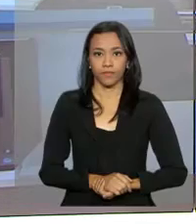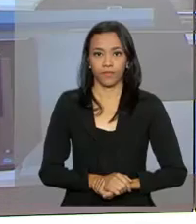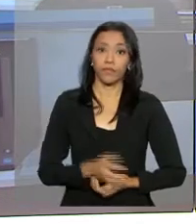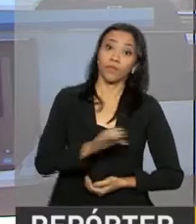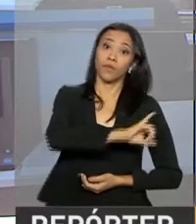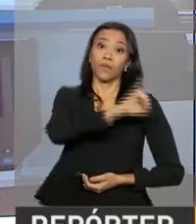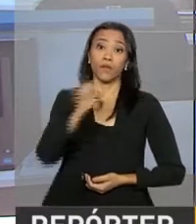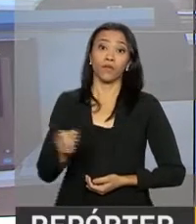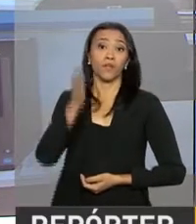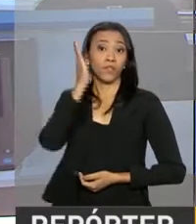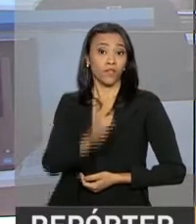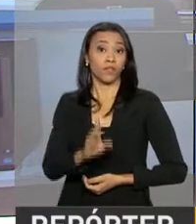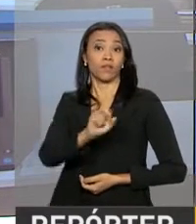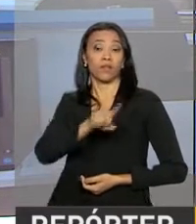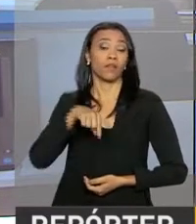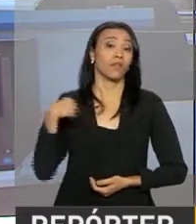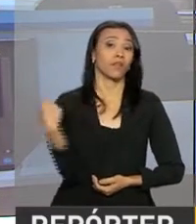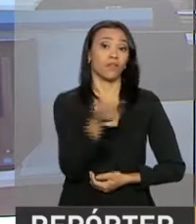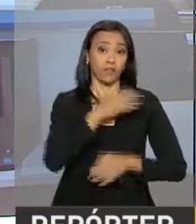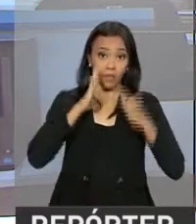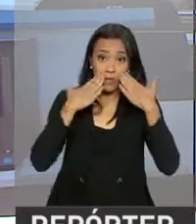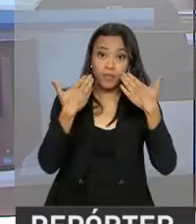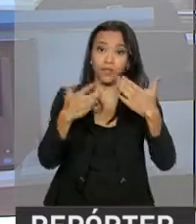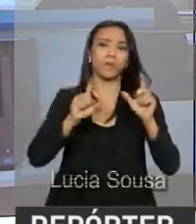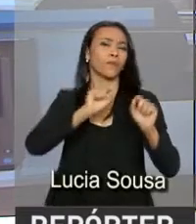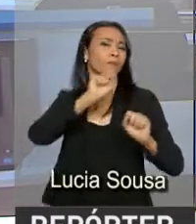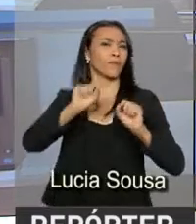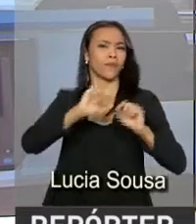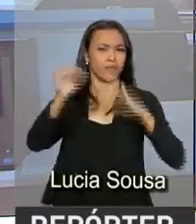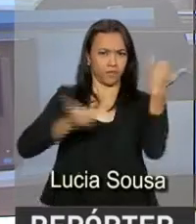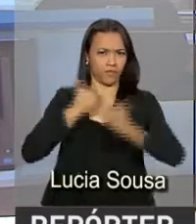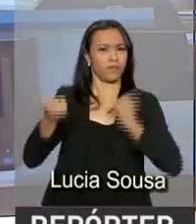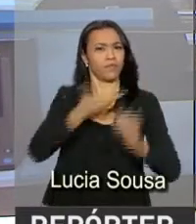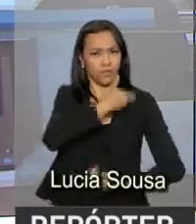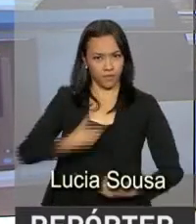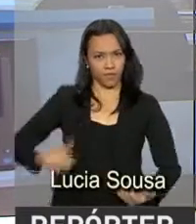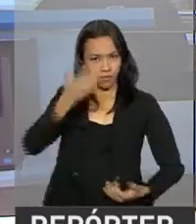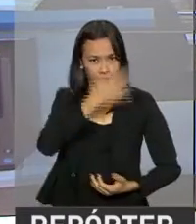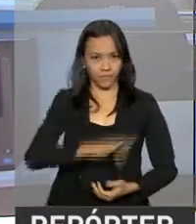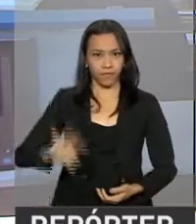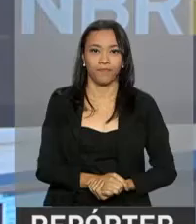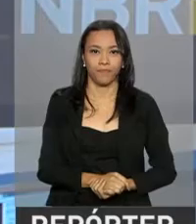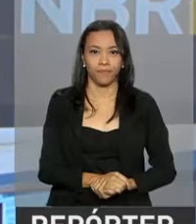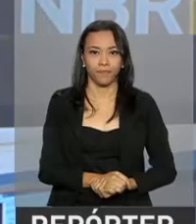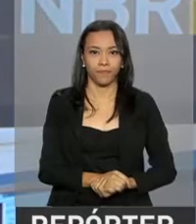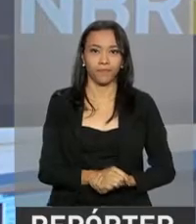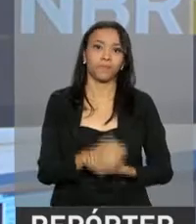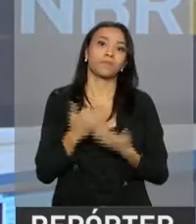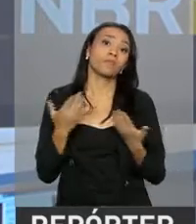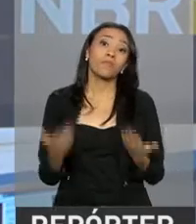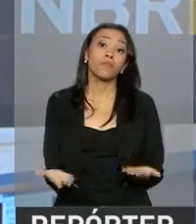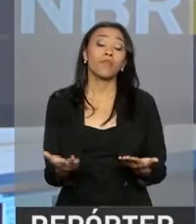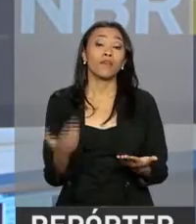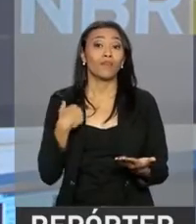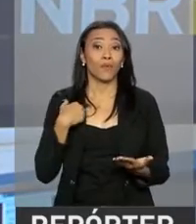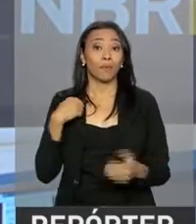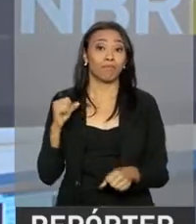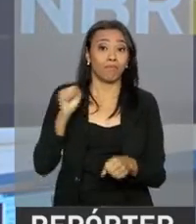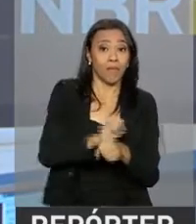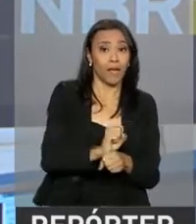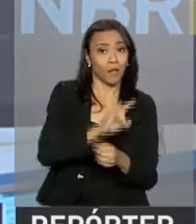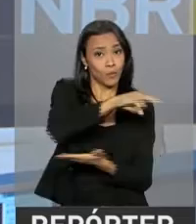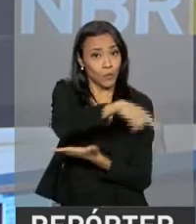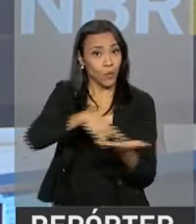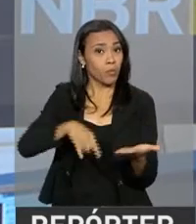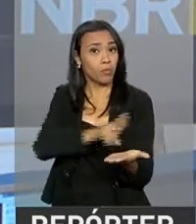Olá, estamos de volta com o repórter NBR para levar até você as notícias do governo federal. Olha, foi suspensa a liminar